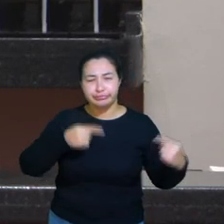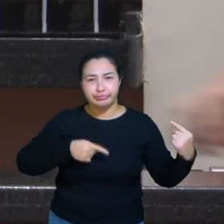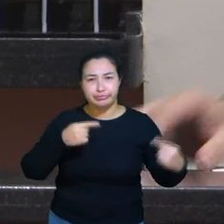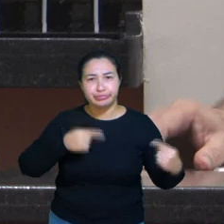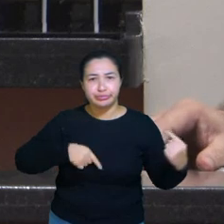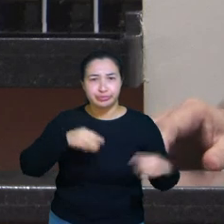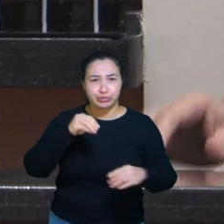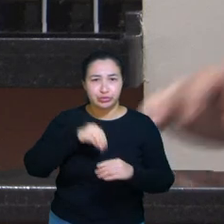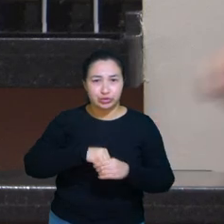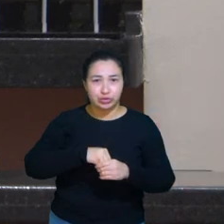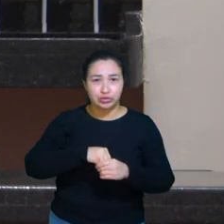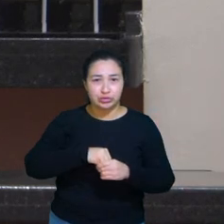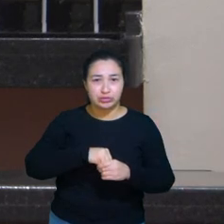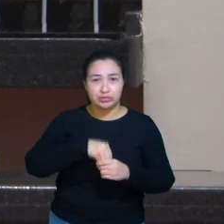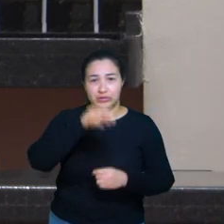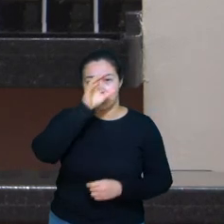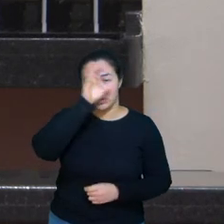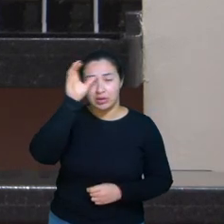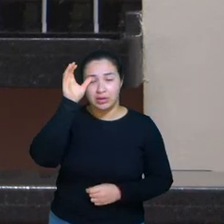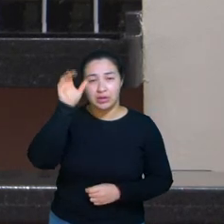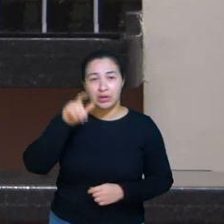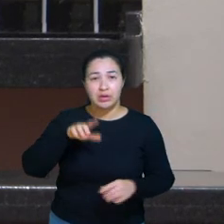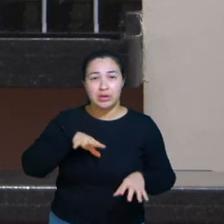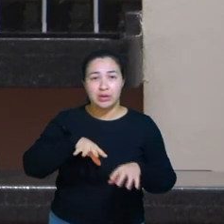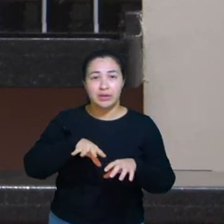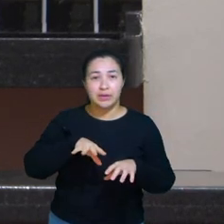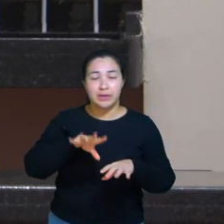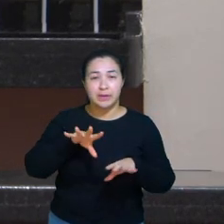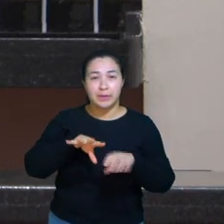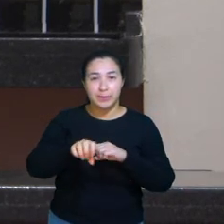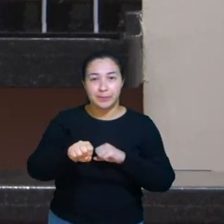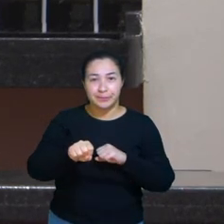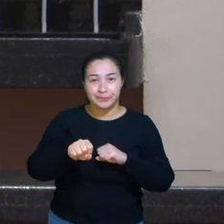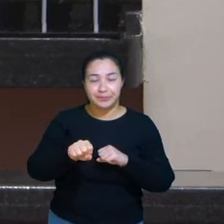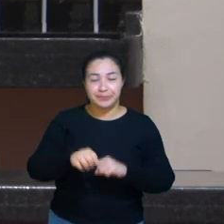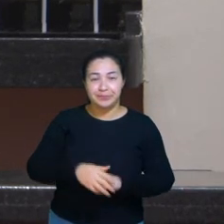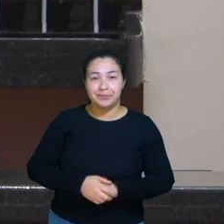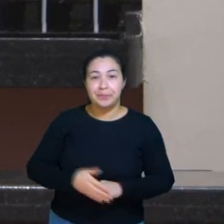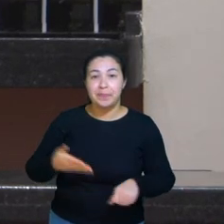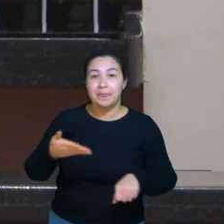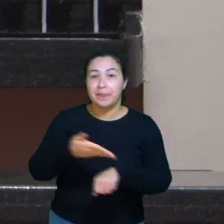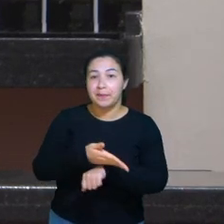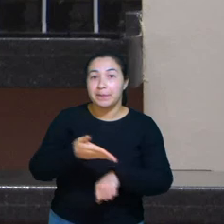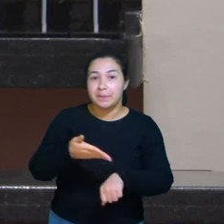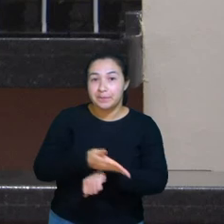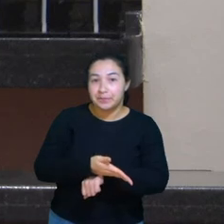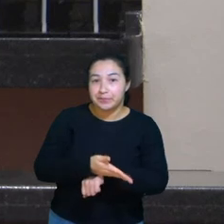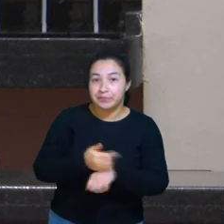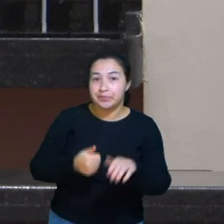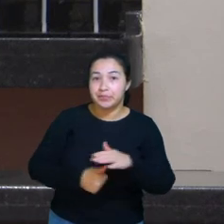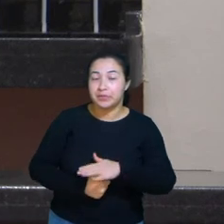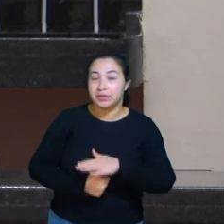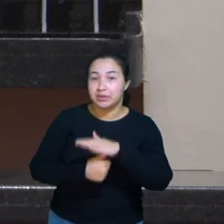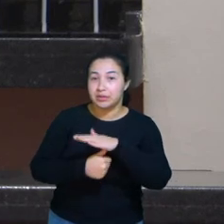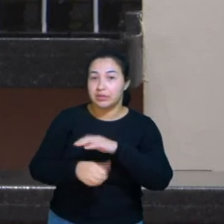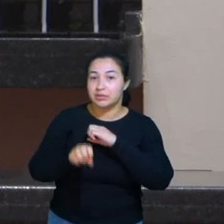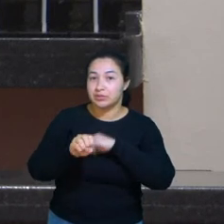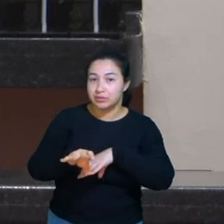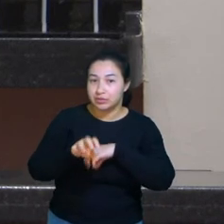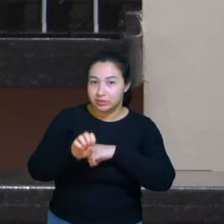na câmara de graduação eh da CAF onde participam os pró-reitores de ensino ou de